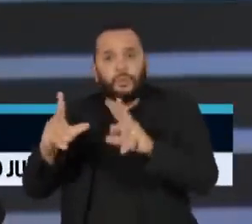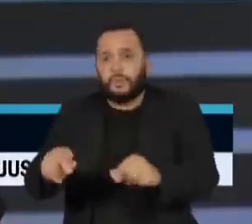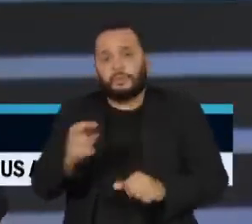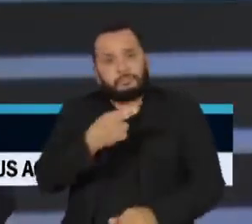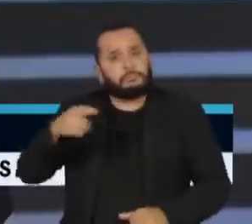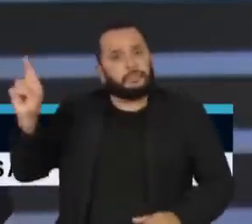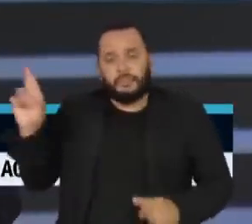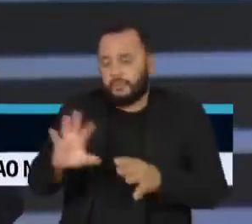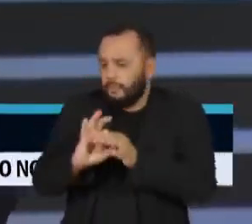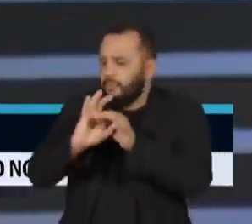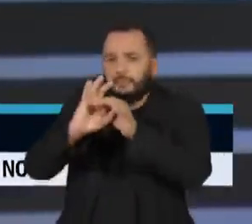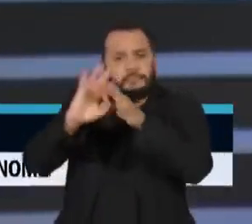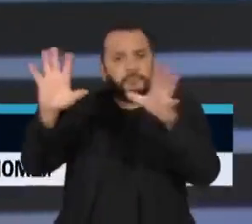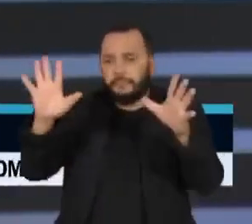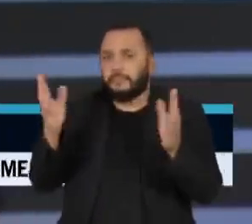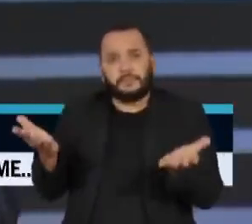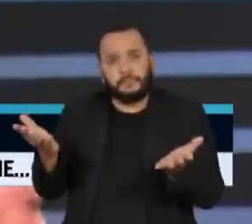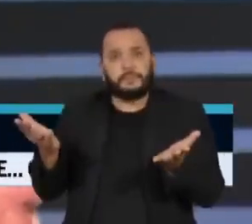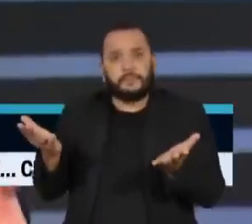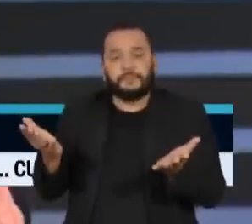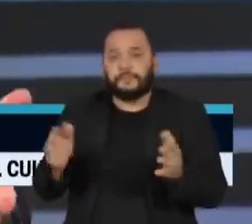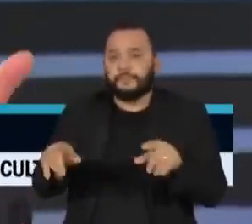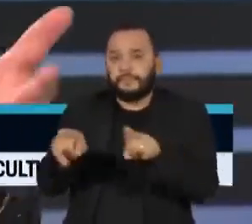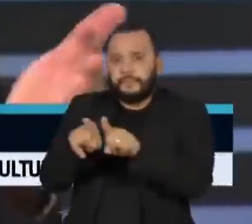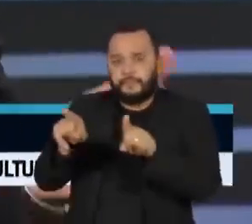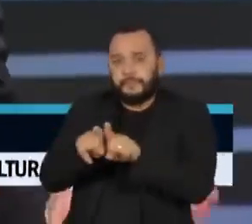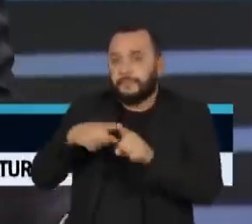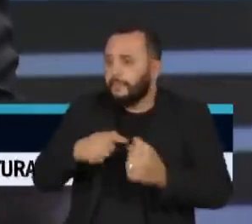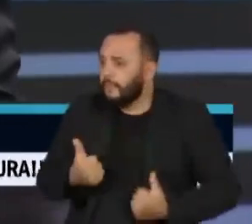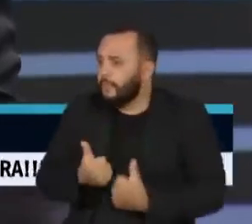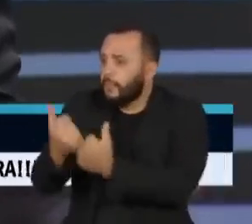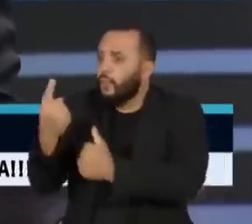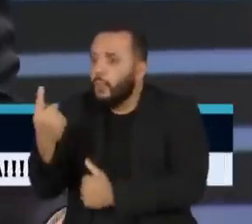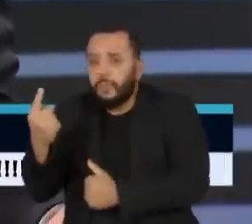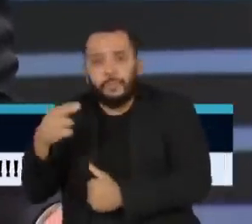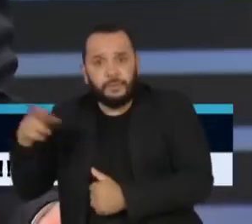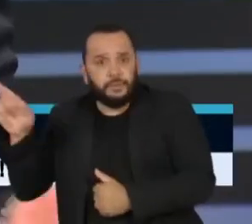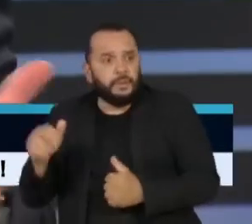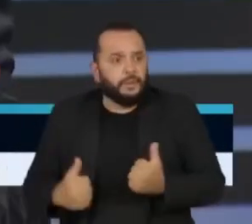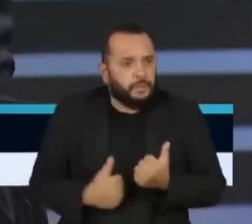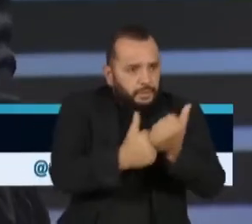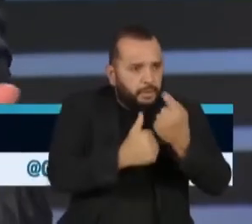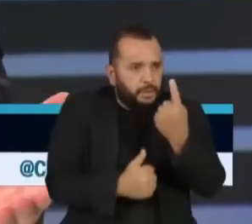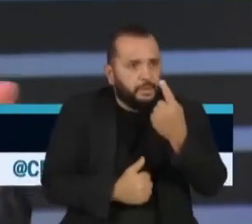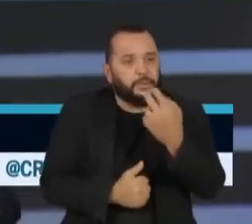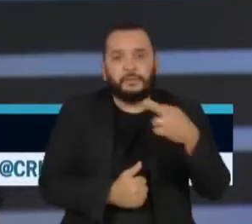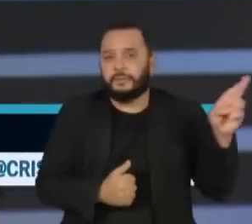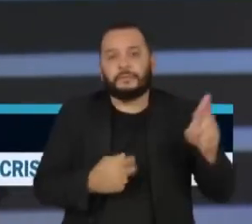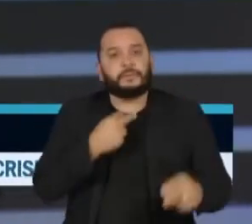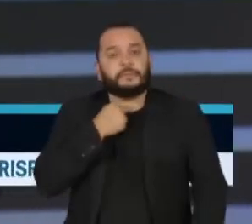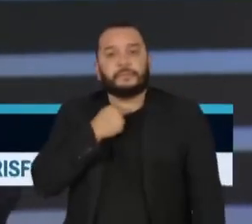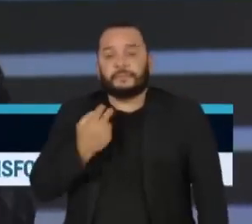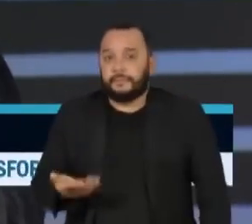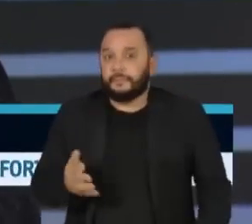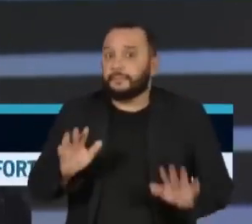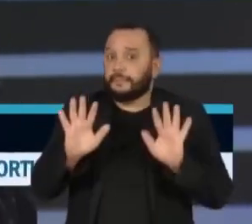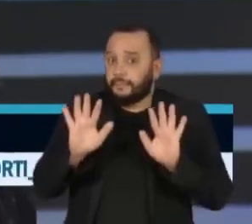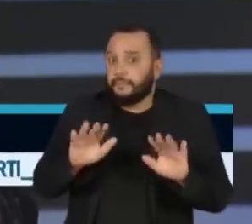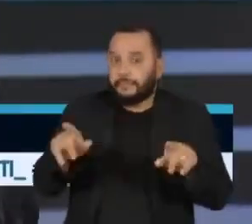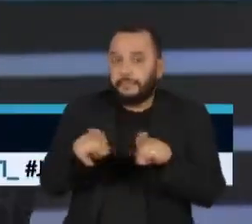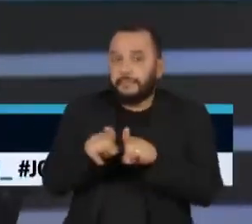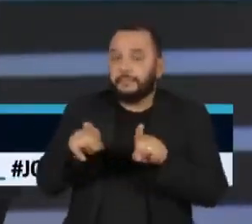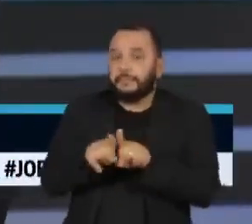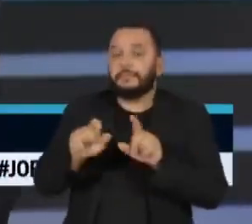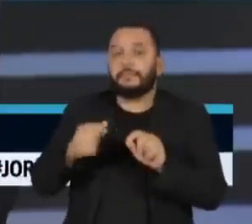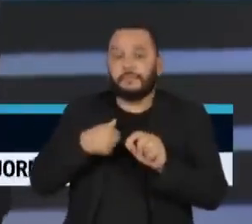impedida, mas também não oferece nenhum tipo de apoio e nem de prejuízo direto. Por outro lado, do que eu li